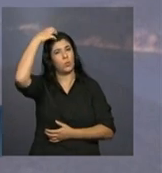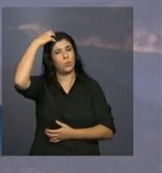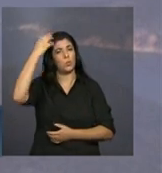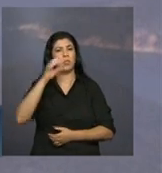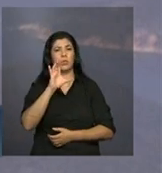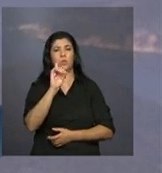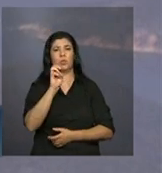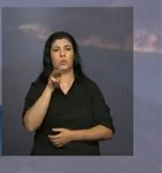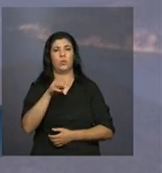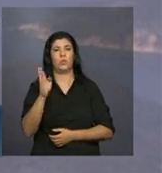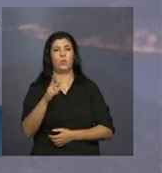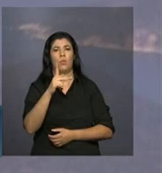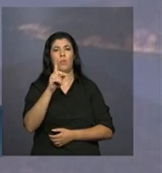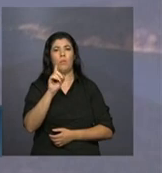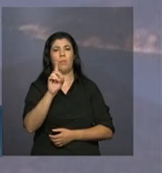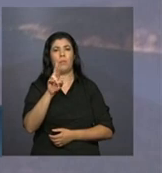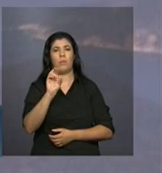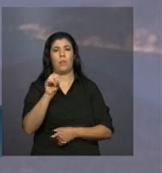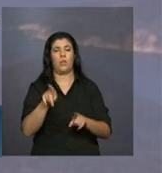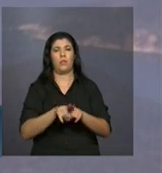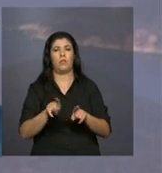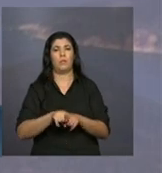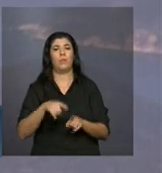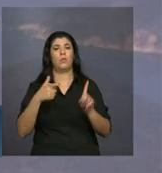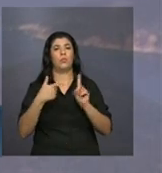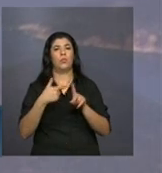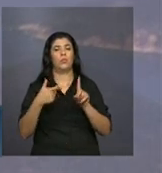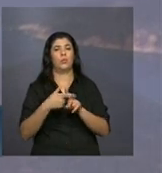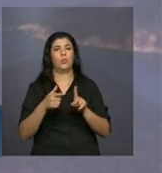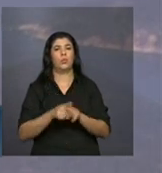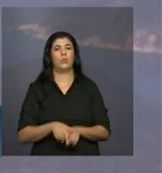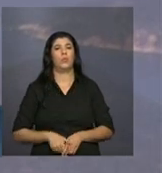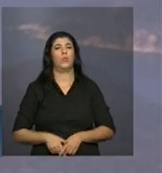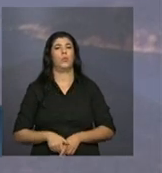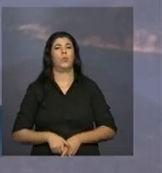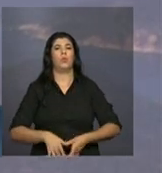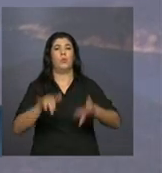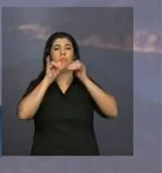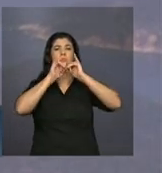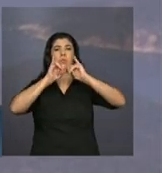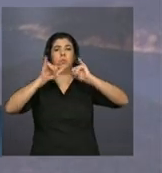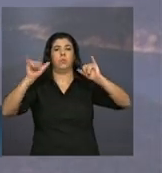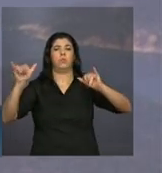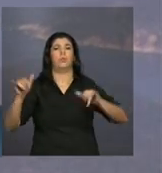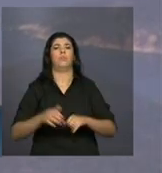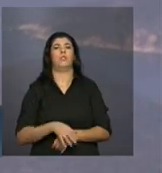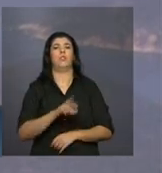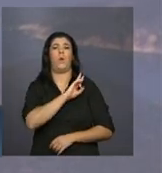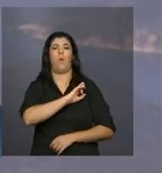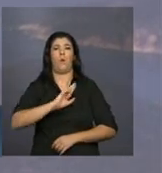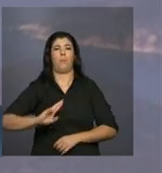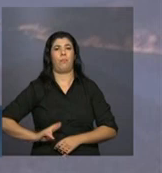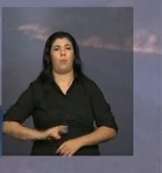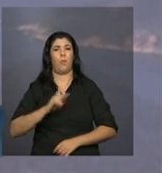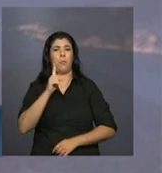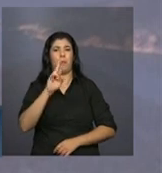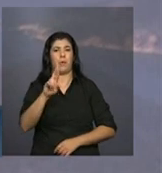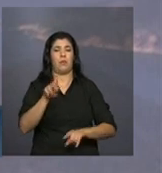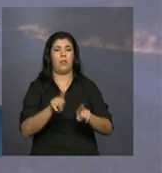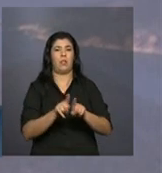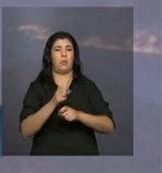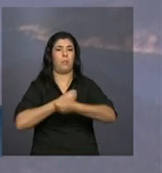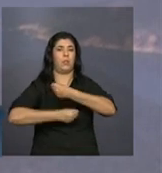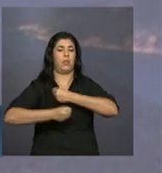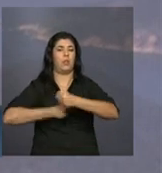a proclamação da República, que ocorre na Praça da República, onde também,